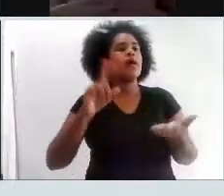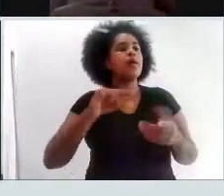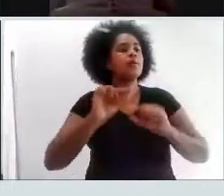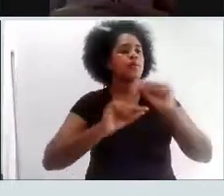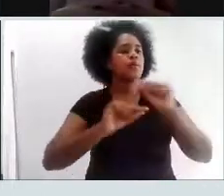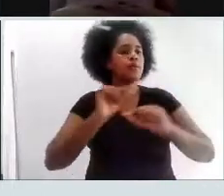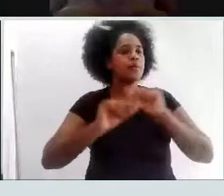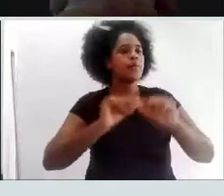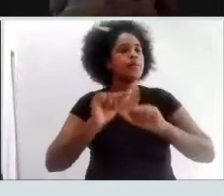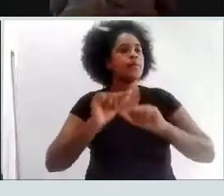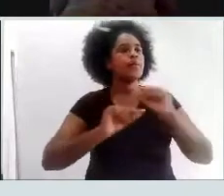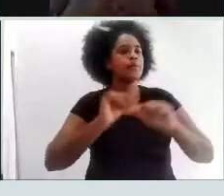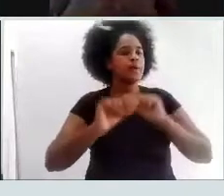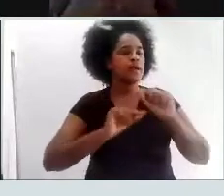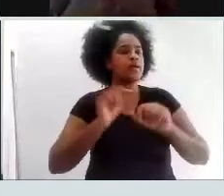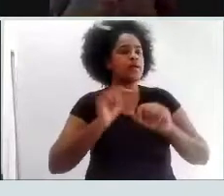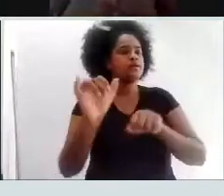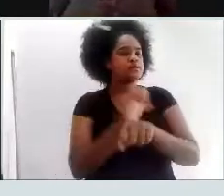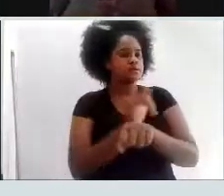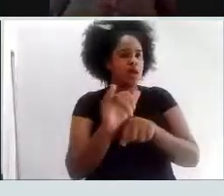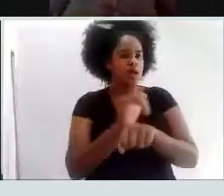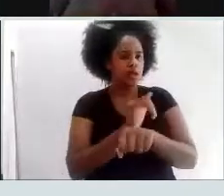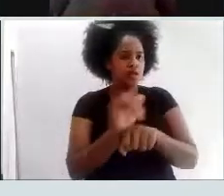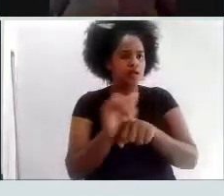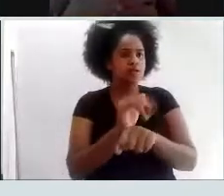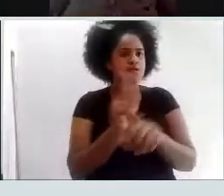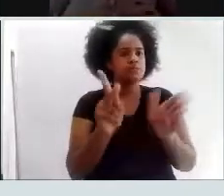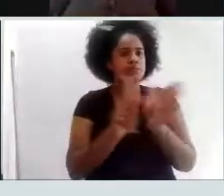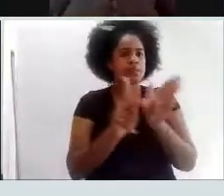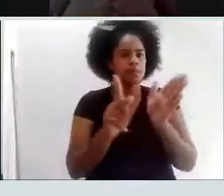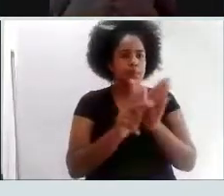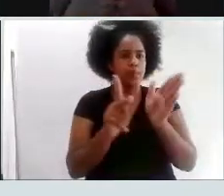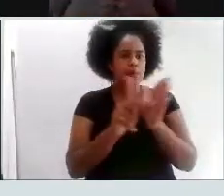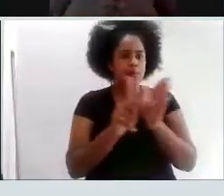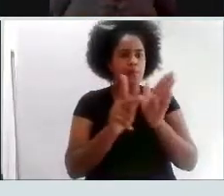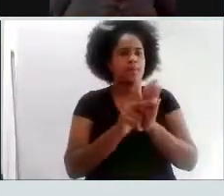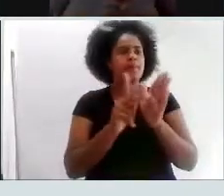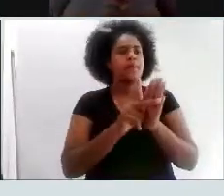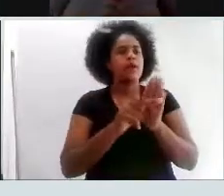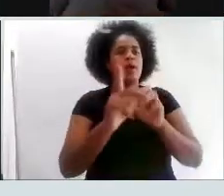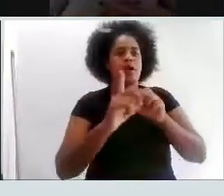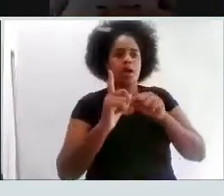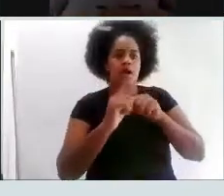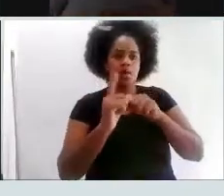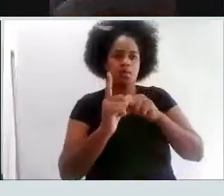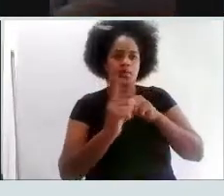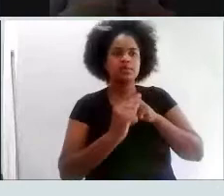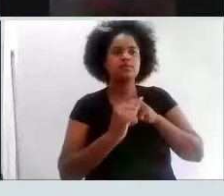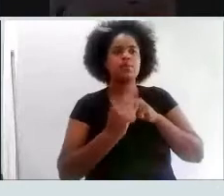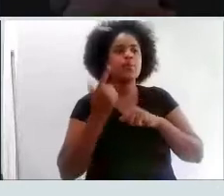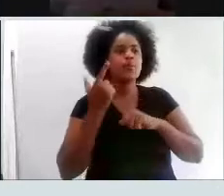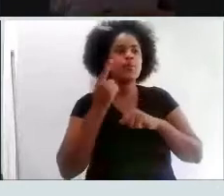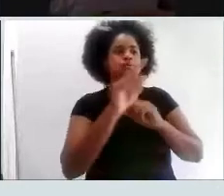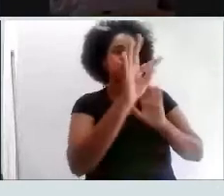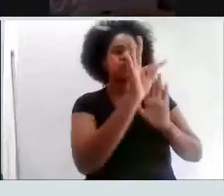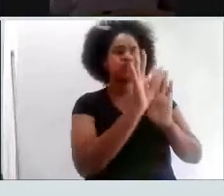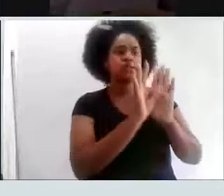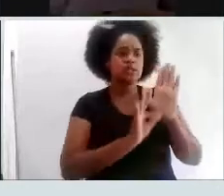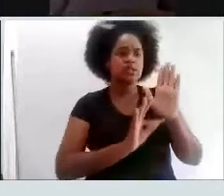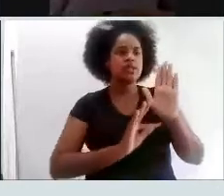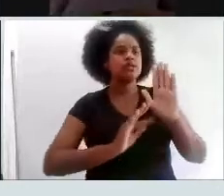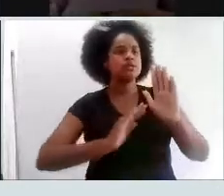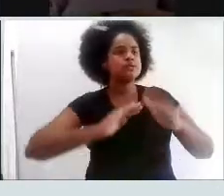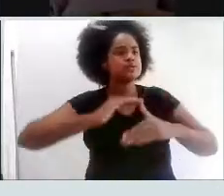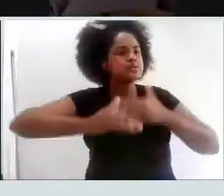estratégias argumentativas, né, para a produção do desenvolvimento, do parágrafo de desenvolvimento. Mas seria realmente você trazer uma opinião